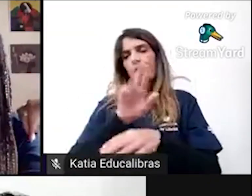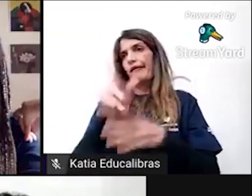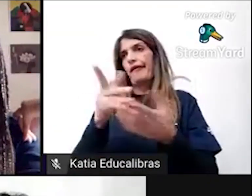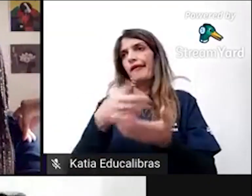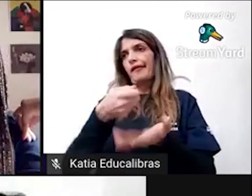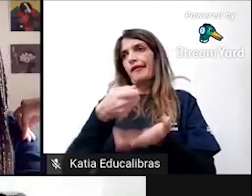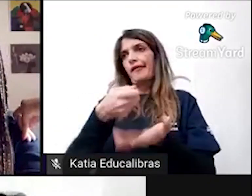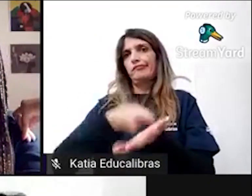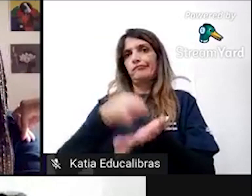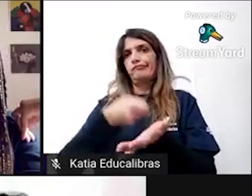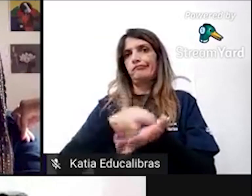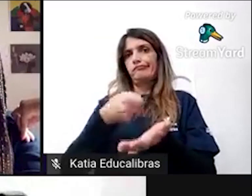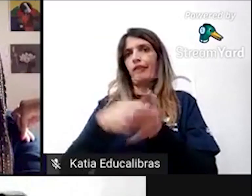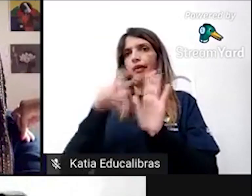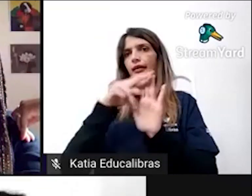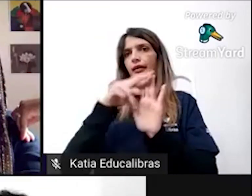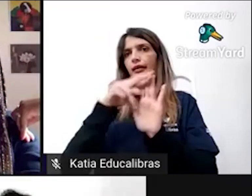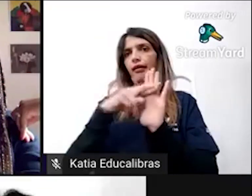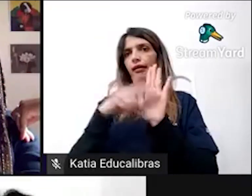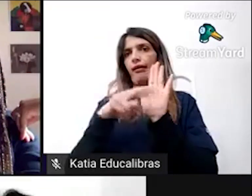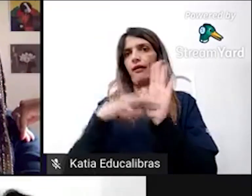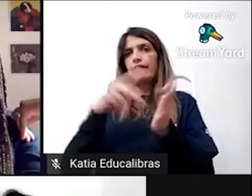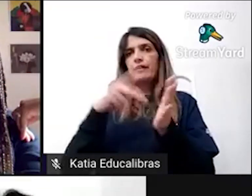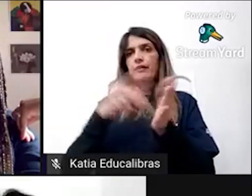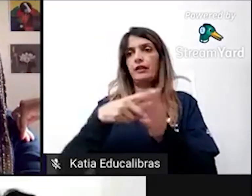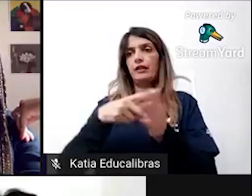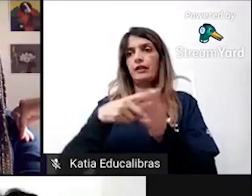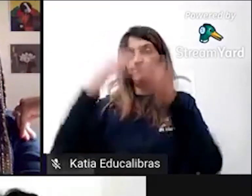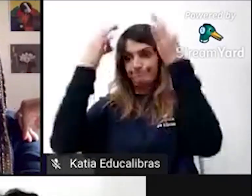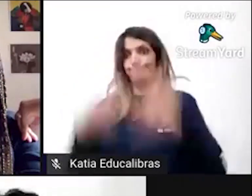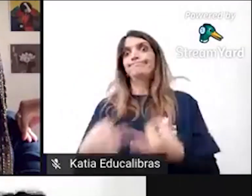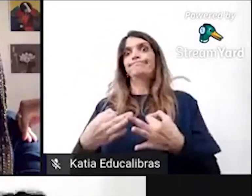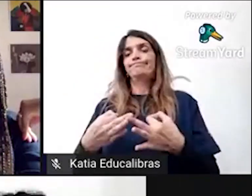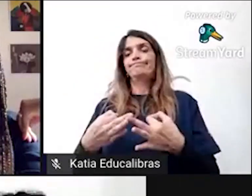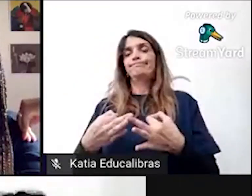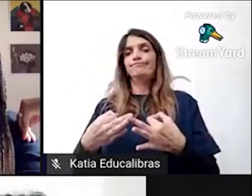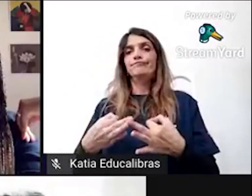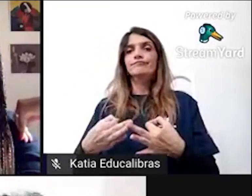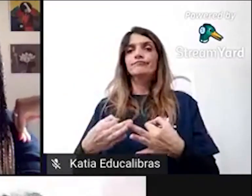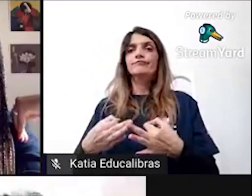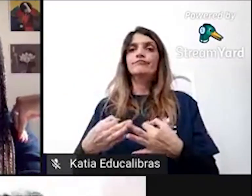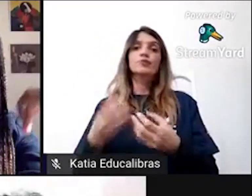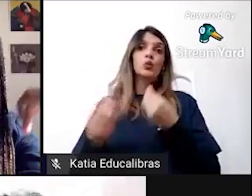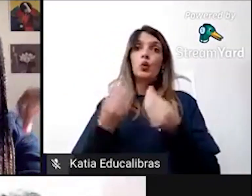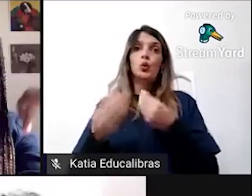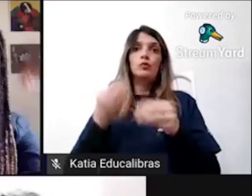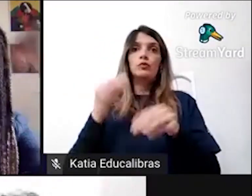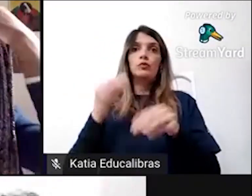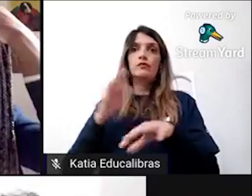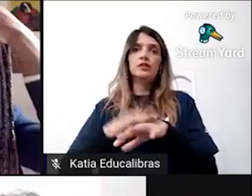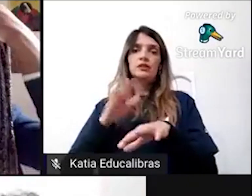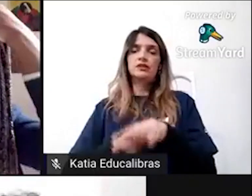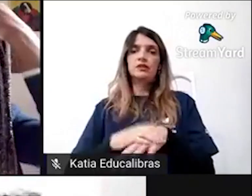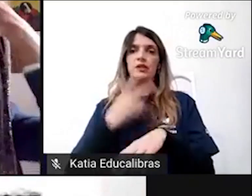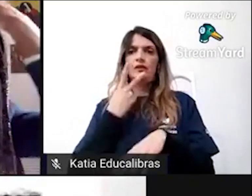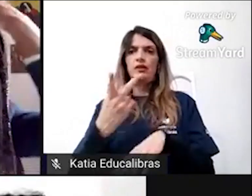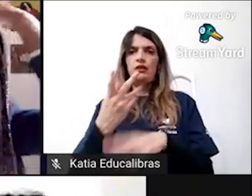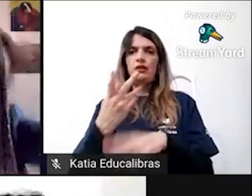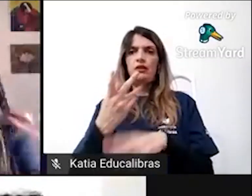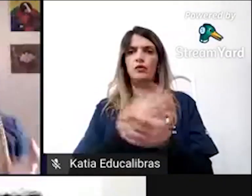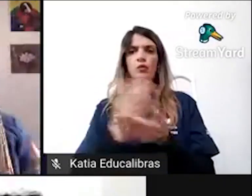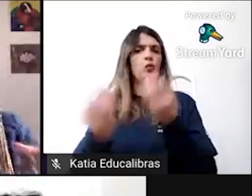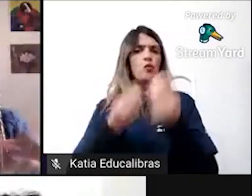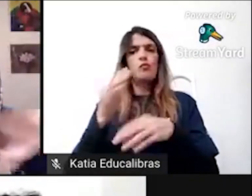nenhuma verdade absoluta sobre isso, sobre como fazer. E como eu dizia no início, como fazer